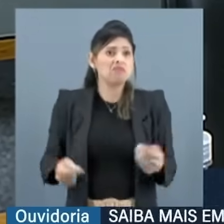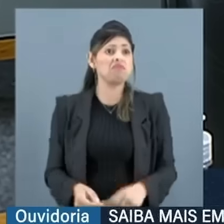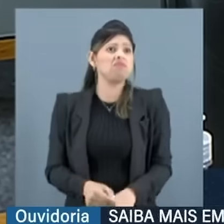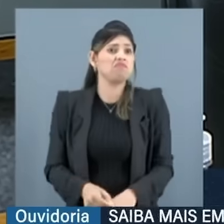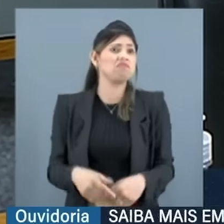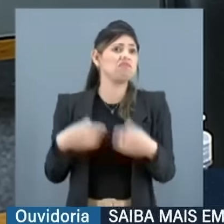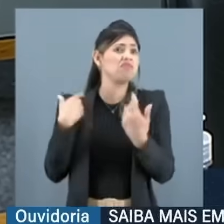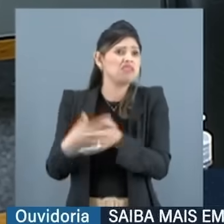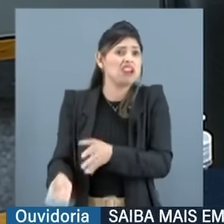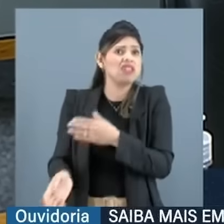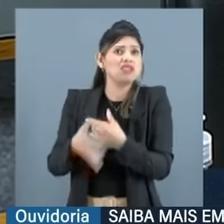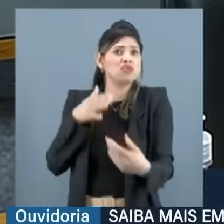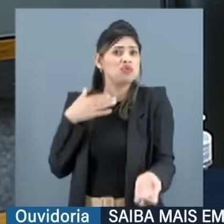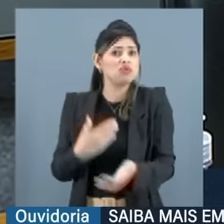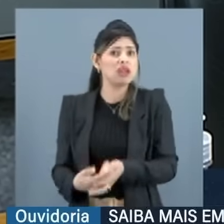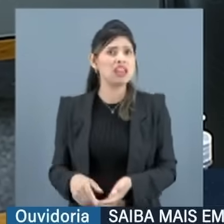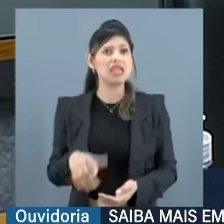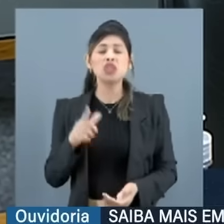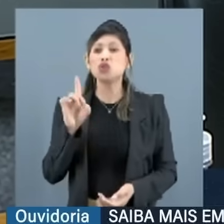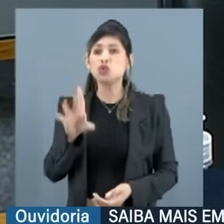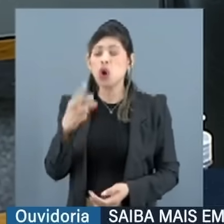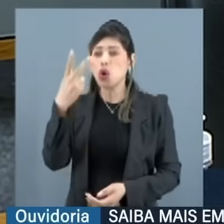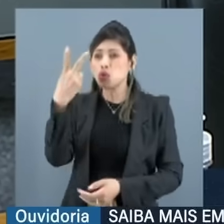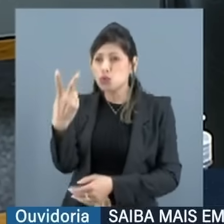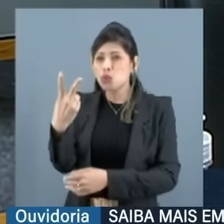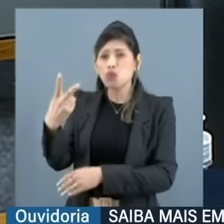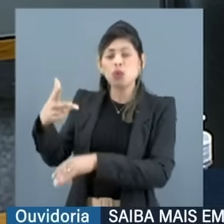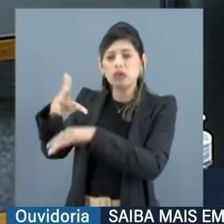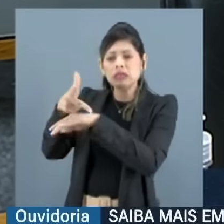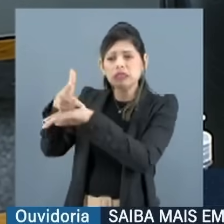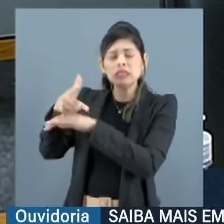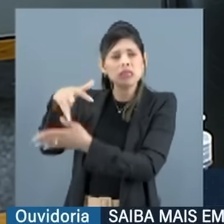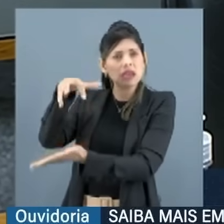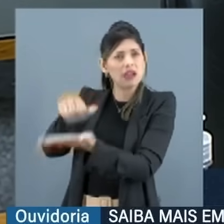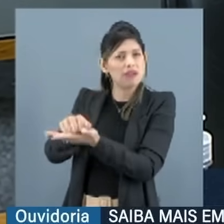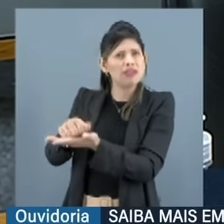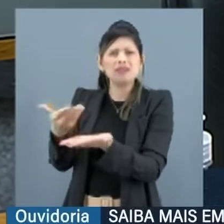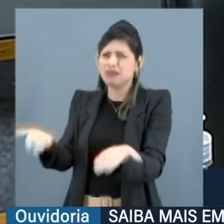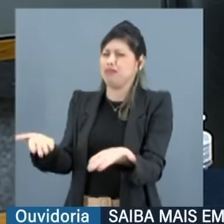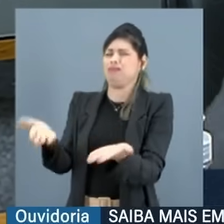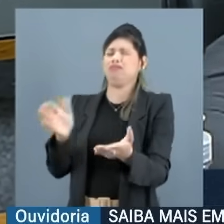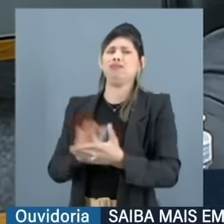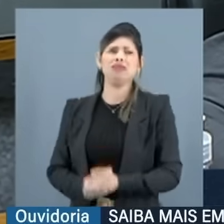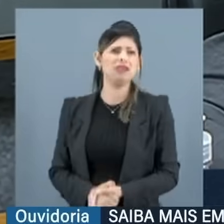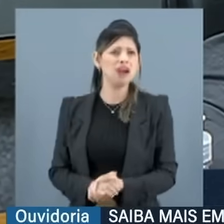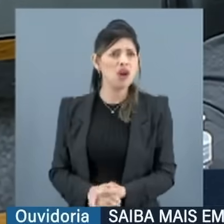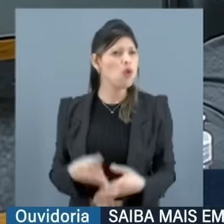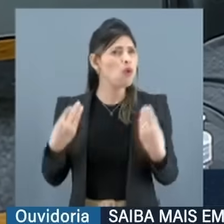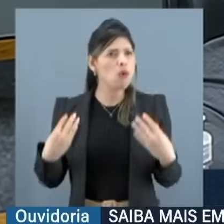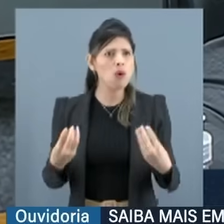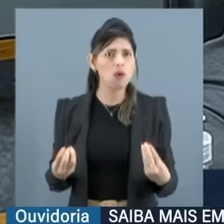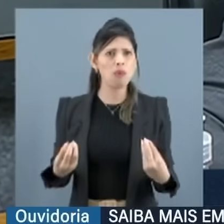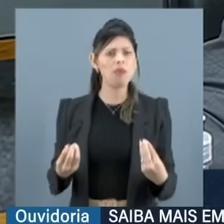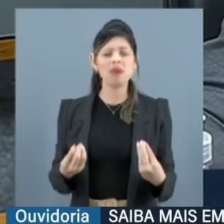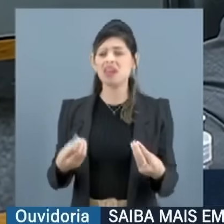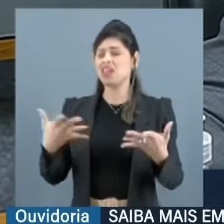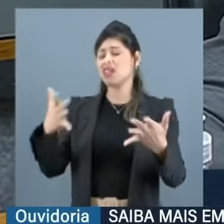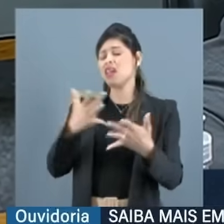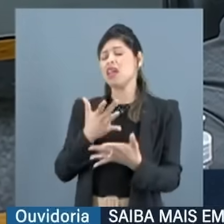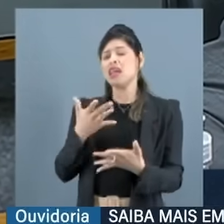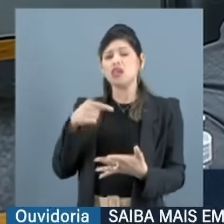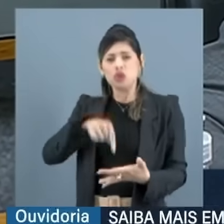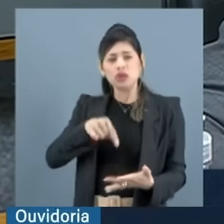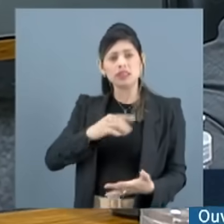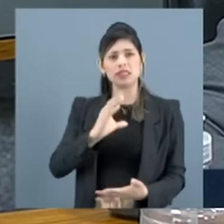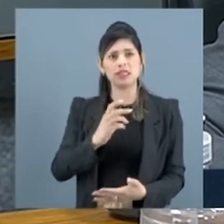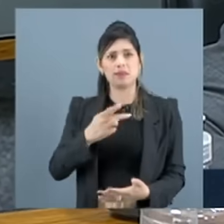entrega. Depois manda duas câmaras e fica por isso mesmo, cara. Não é possível que a CPMI quer, não é, cobrar esse